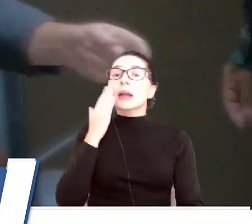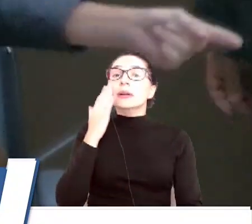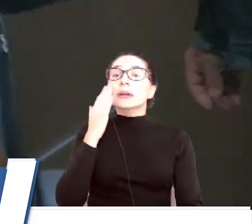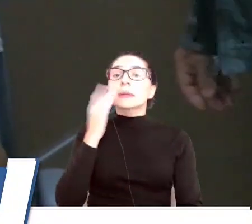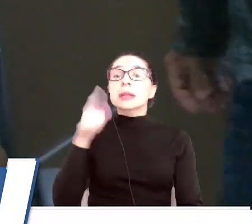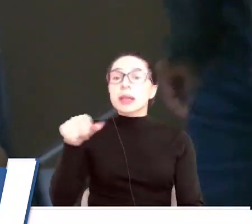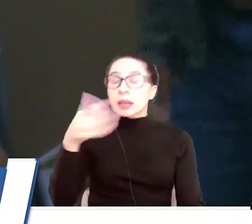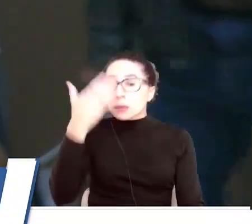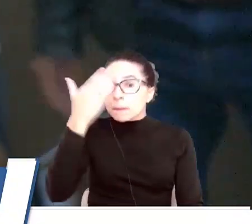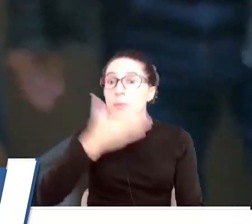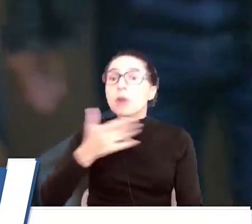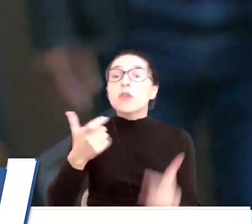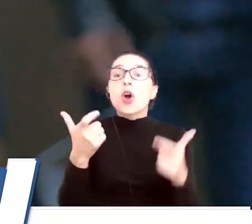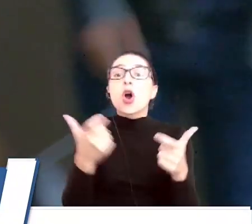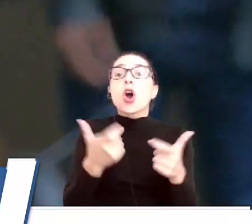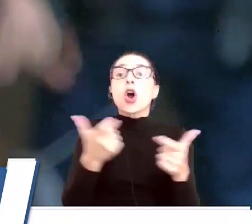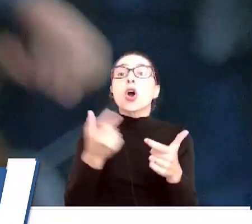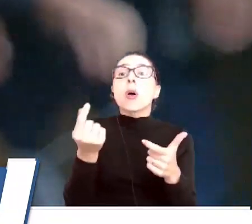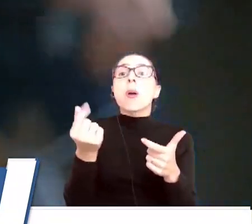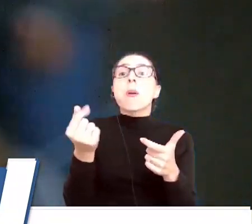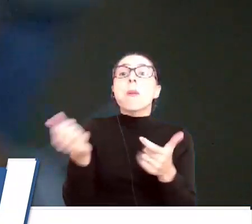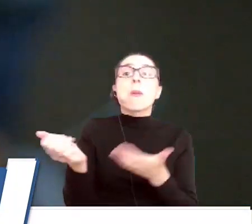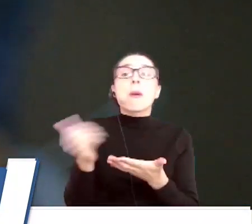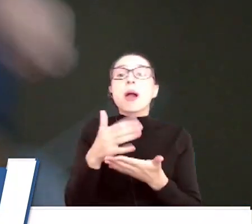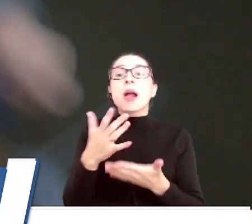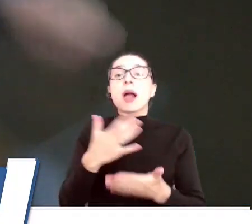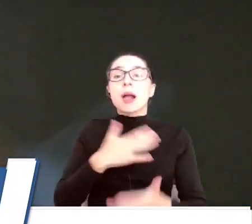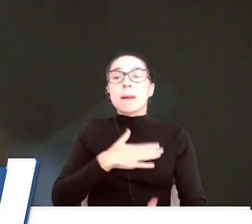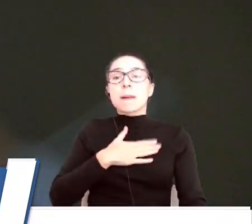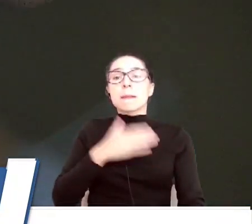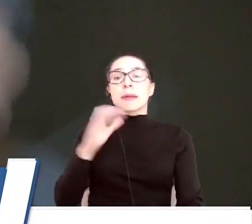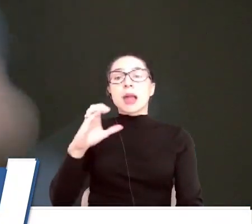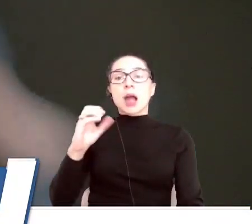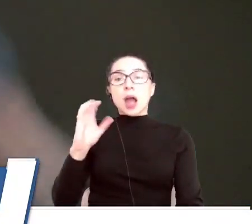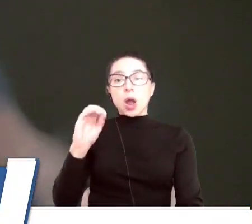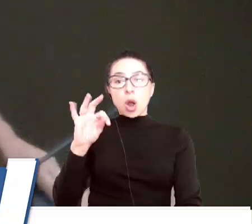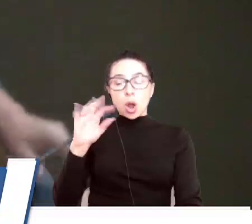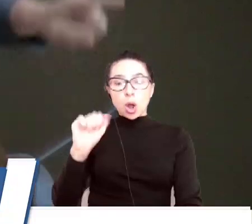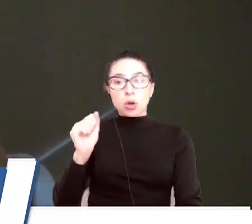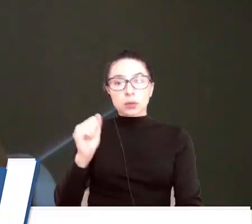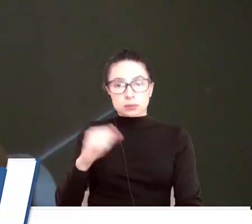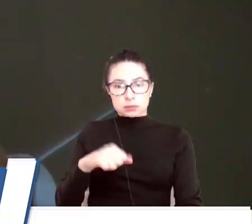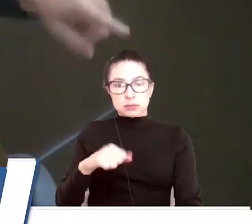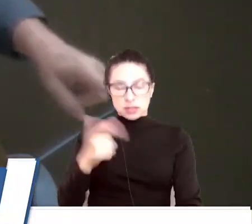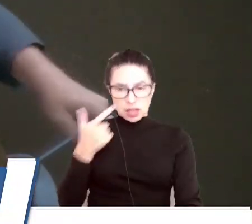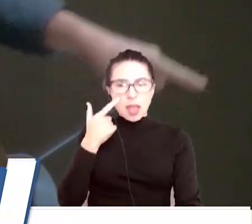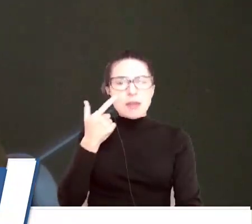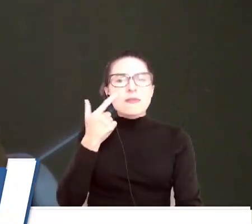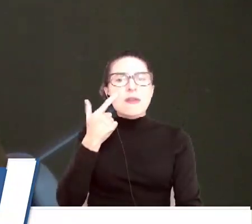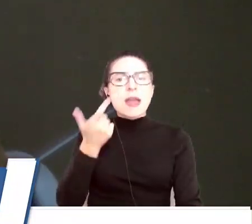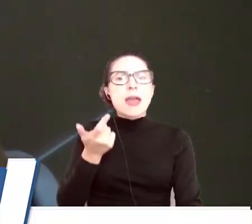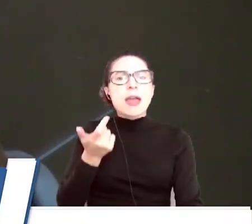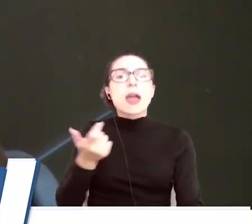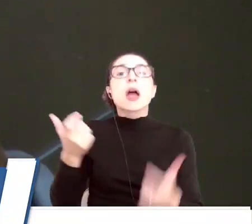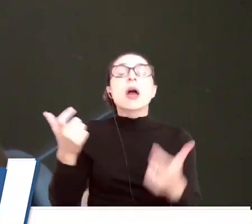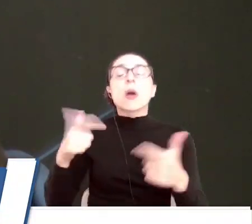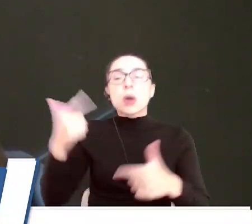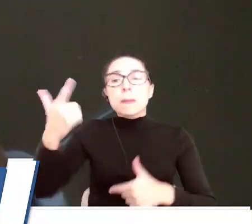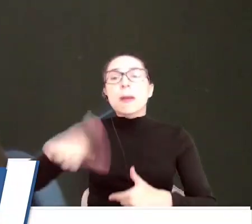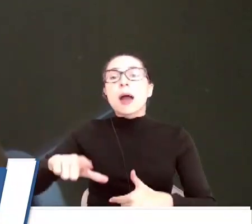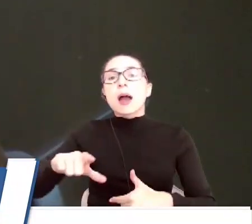prove aonde entrou dinheiro do Alexandre na minha conta. Viu, Miguel? Quero saber. E outra